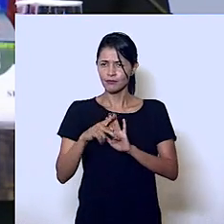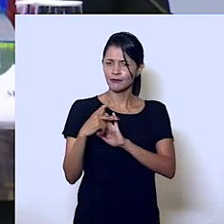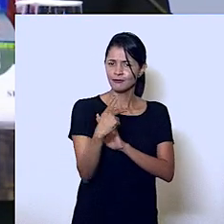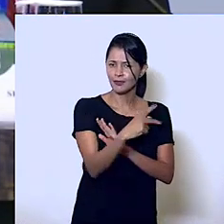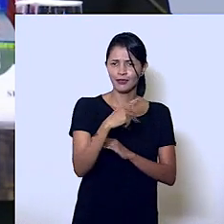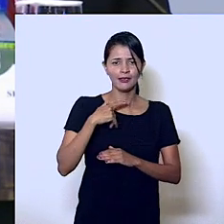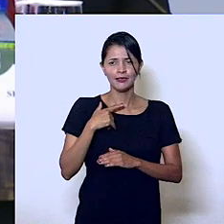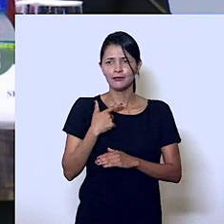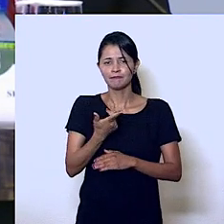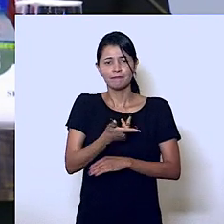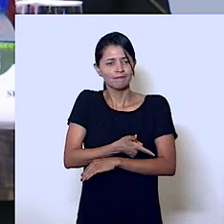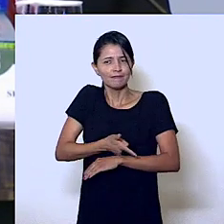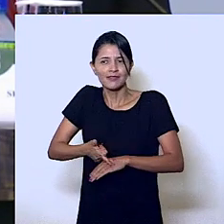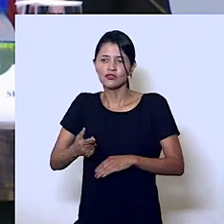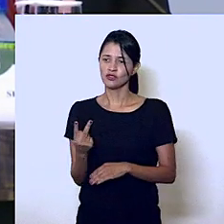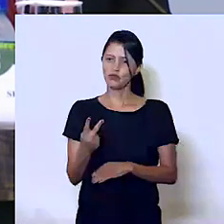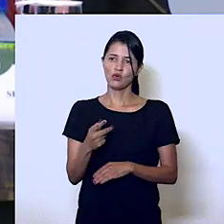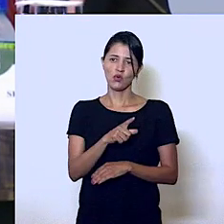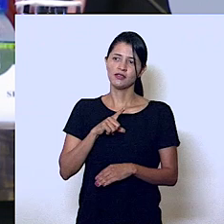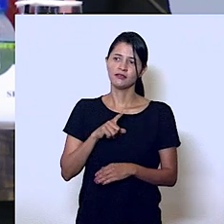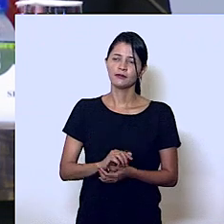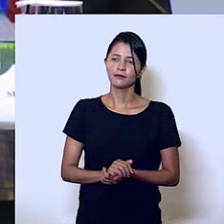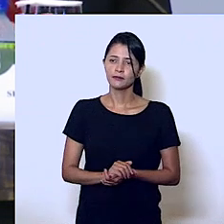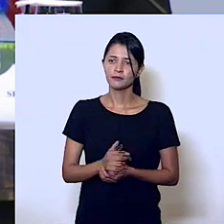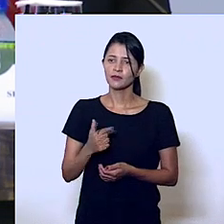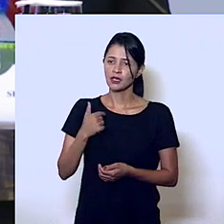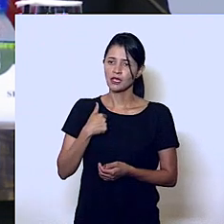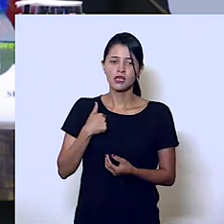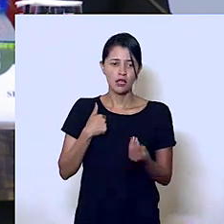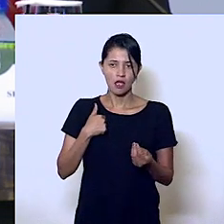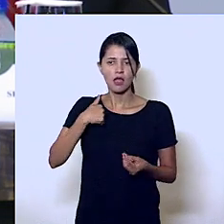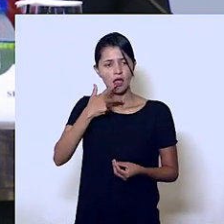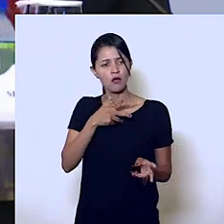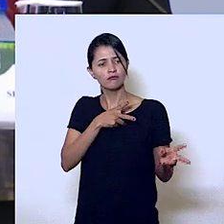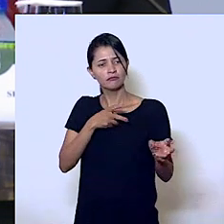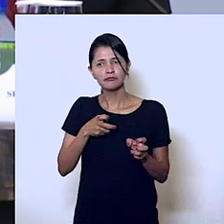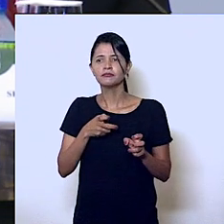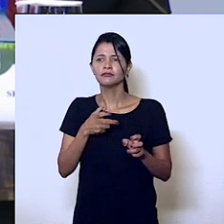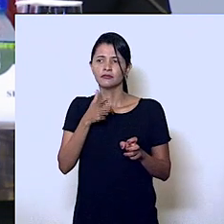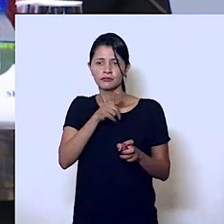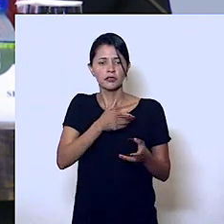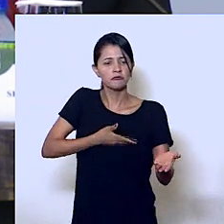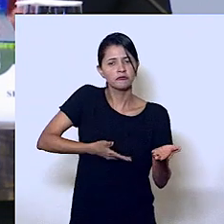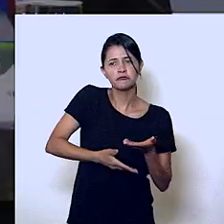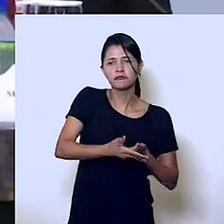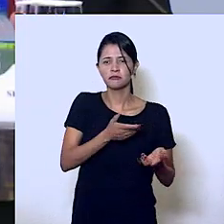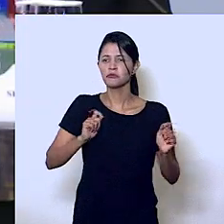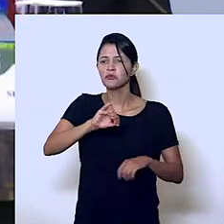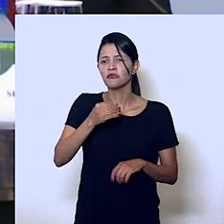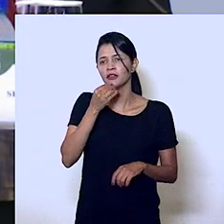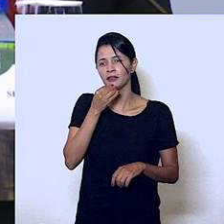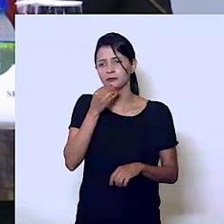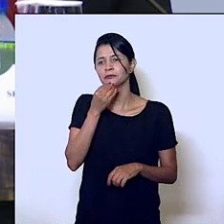casal. E eu fui, me beneficiei pessoalmente dessa convivência e sou muito